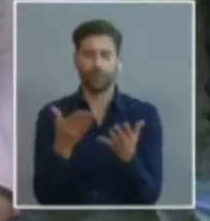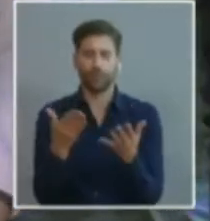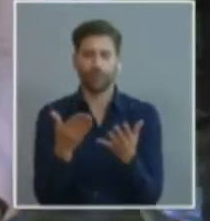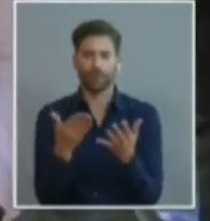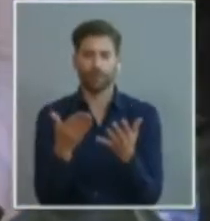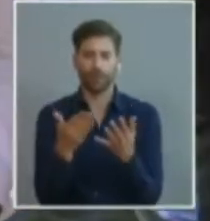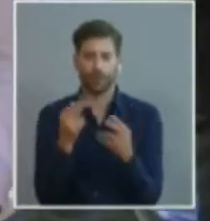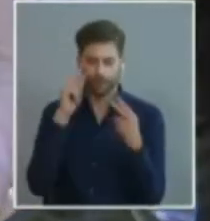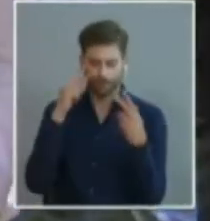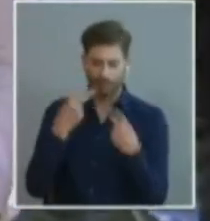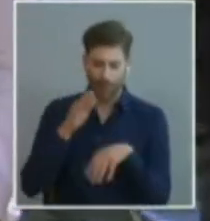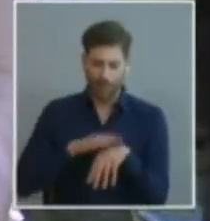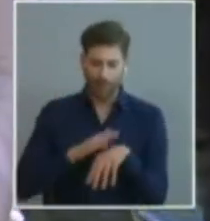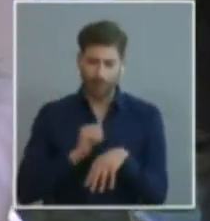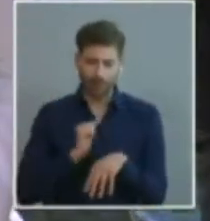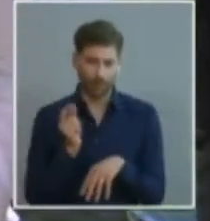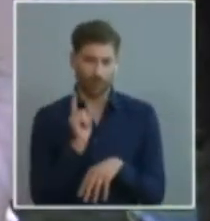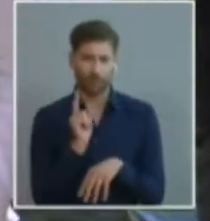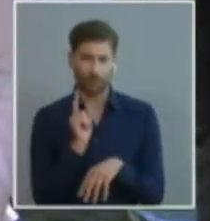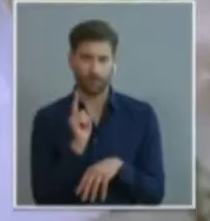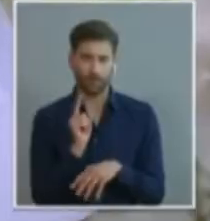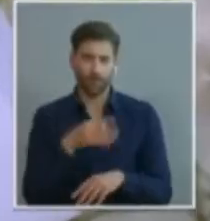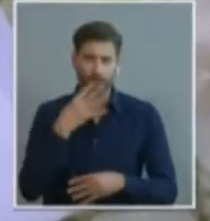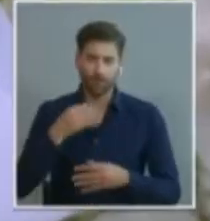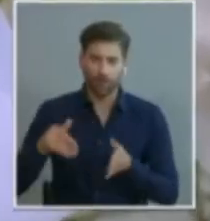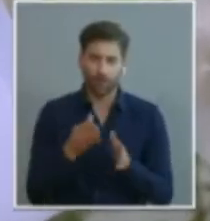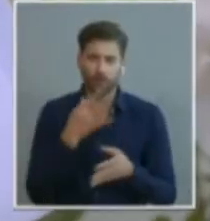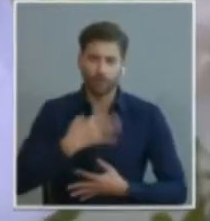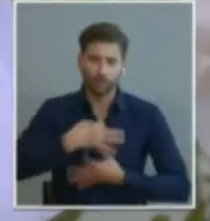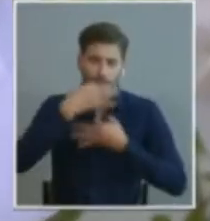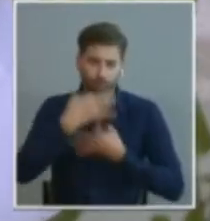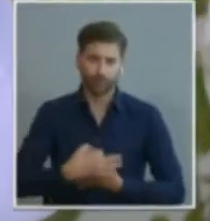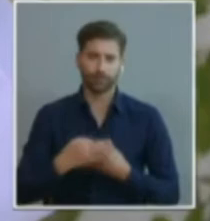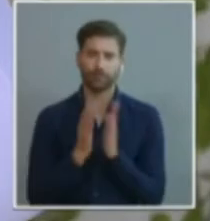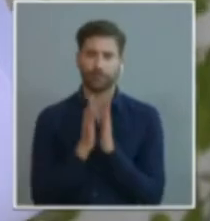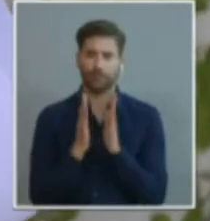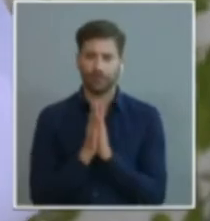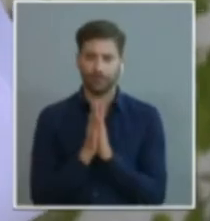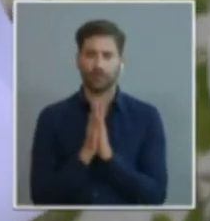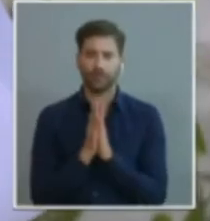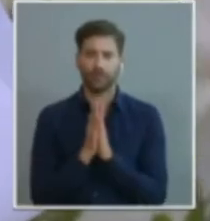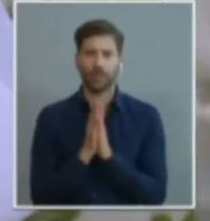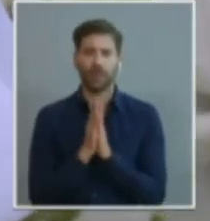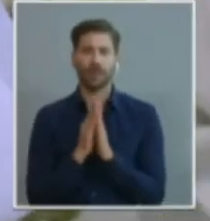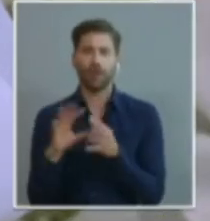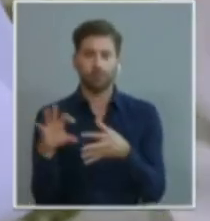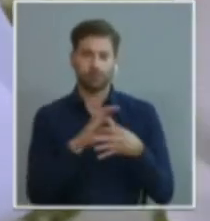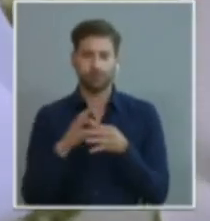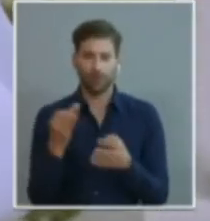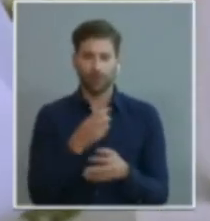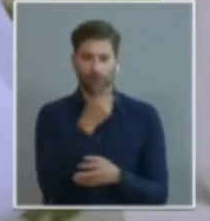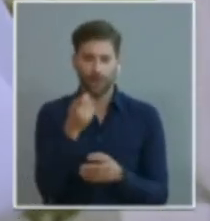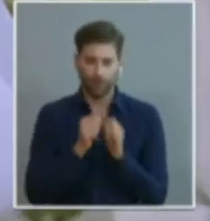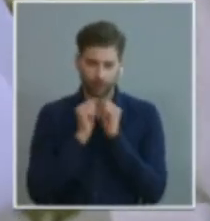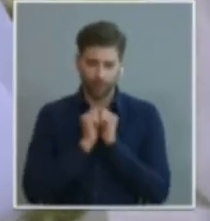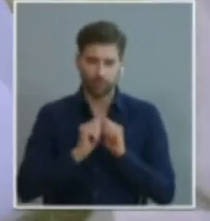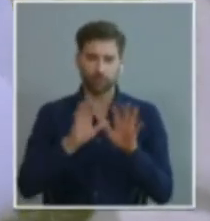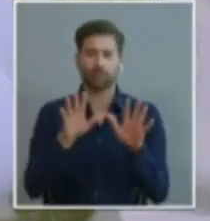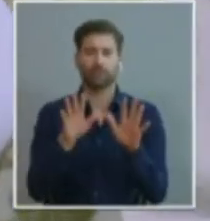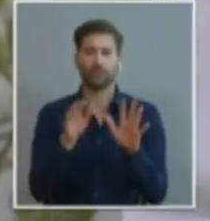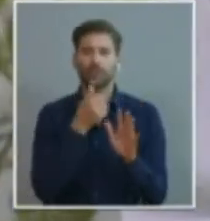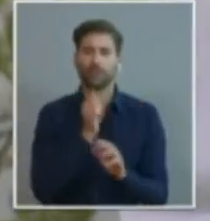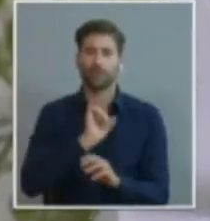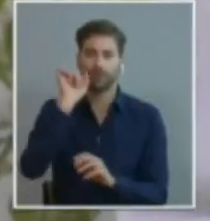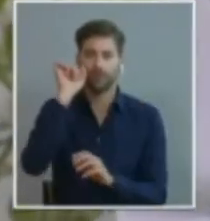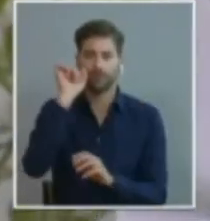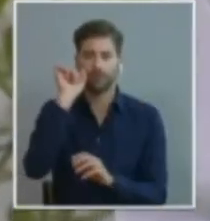olheis aos nossos pecados, mas à fé da vossa Igreja, e dá-lhe a união e a paz, segundo a vossa vontade.